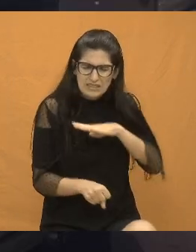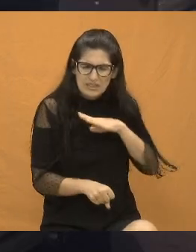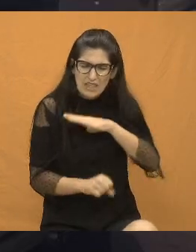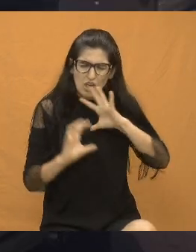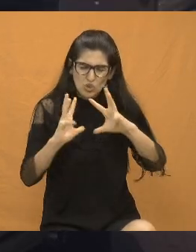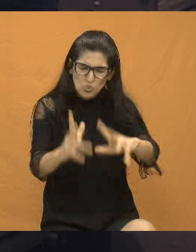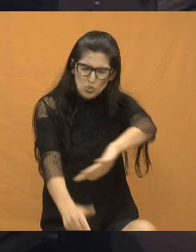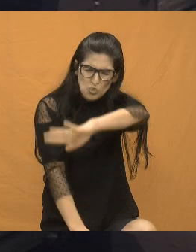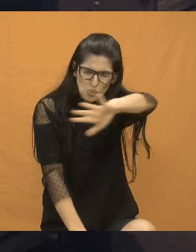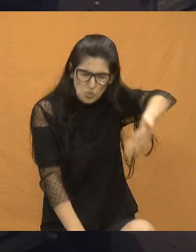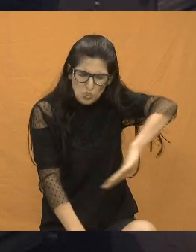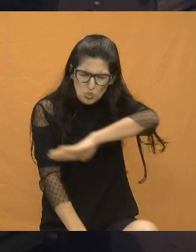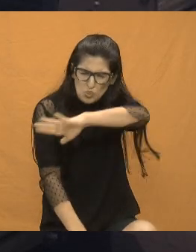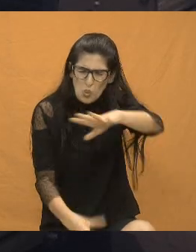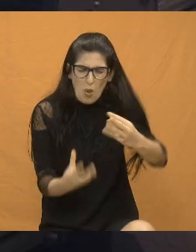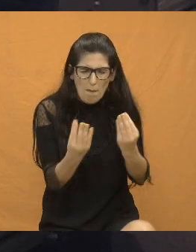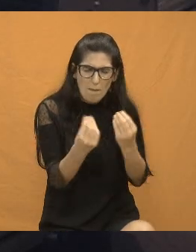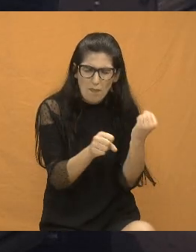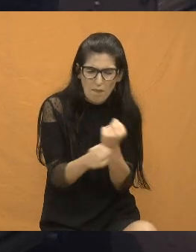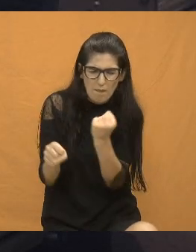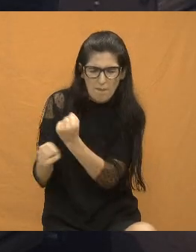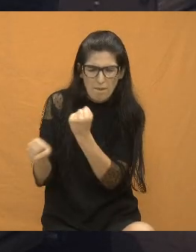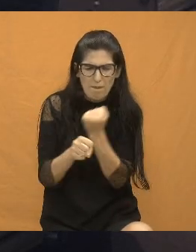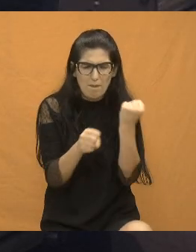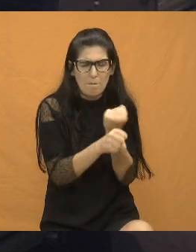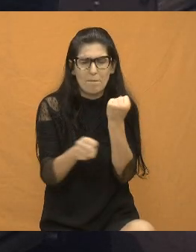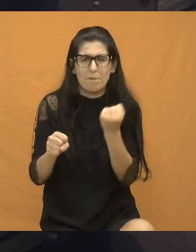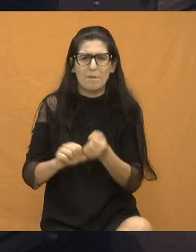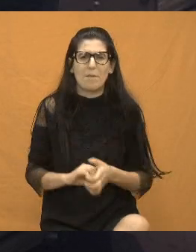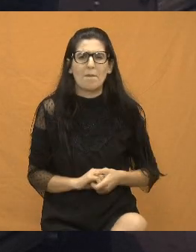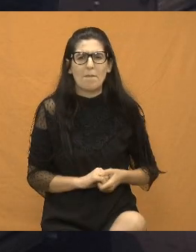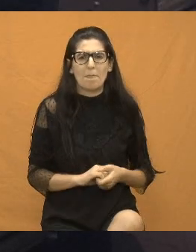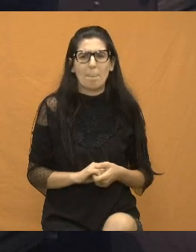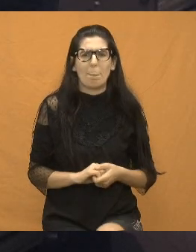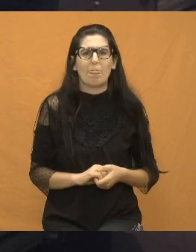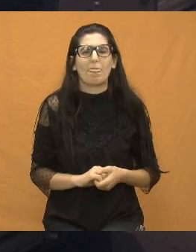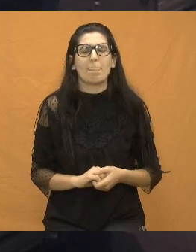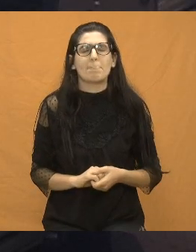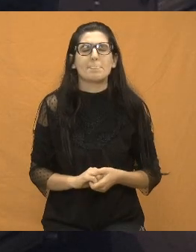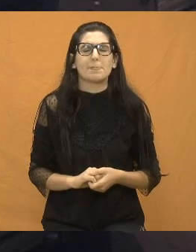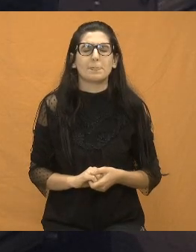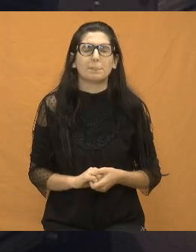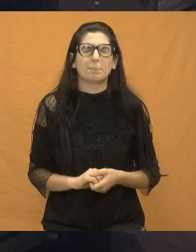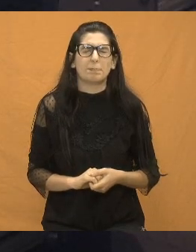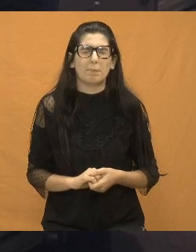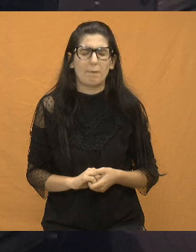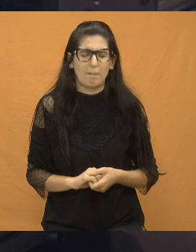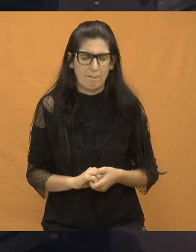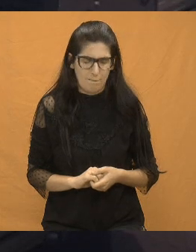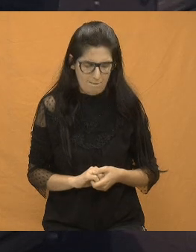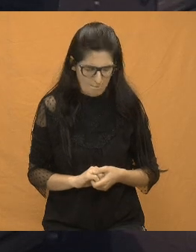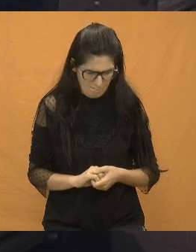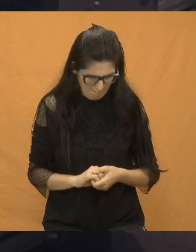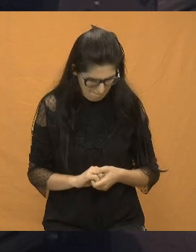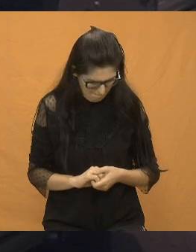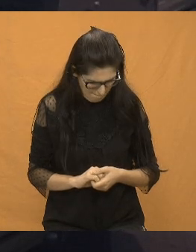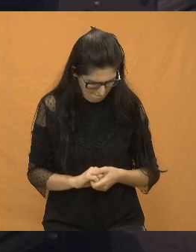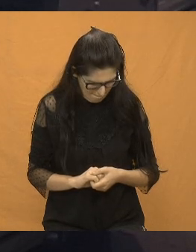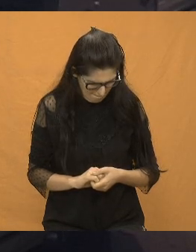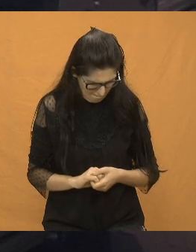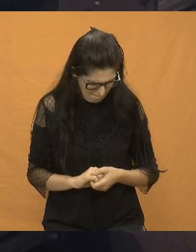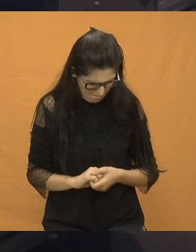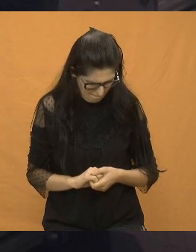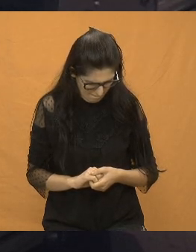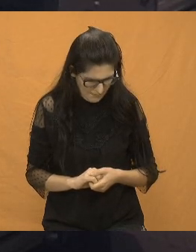interorçamentários também. O interorçamentário que você tem aí, na previsões, também entra que são os recursos que são no financiamento do córrego